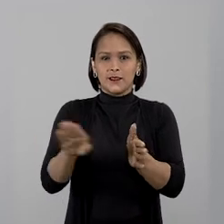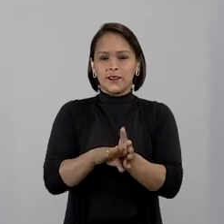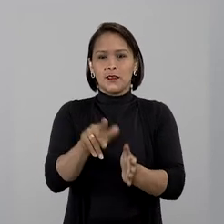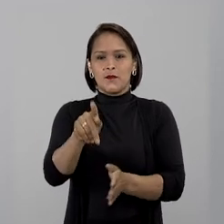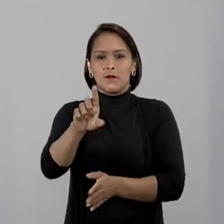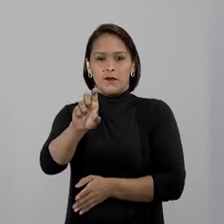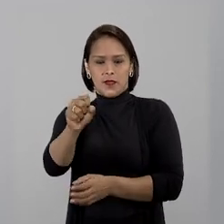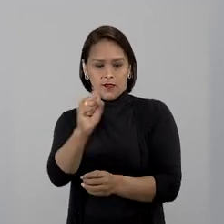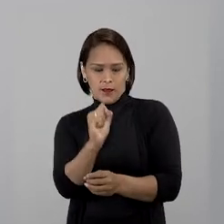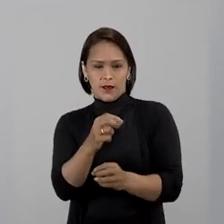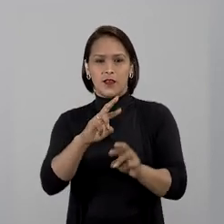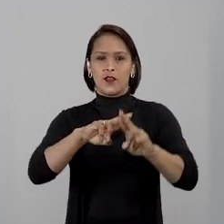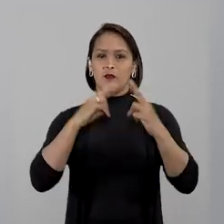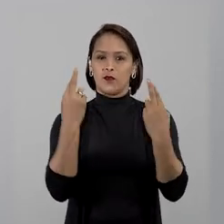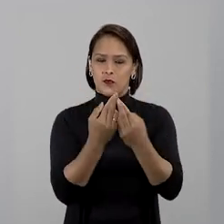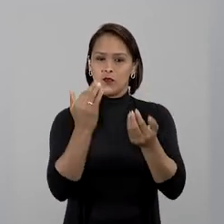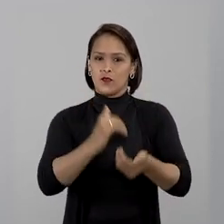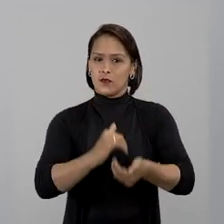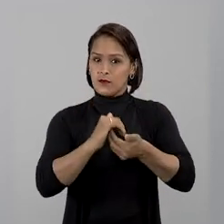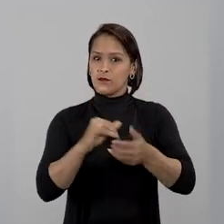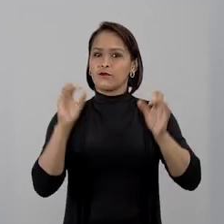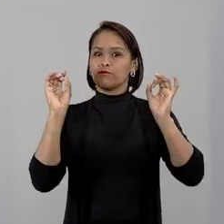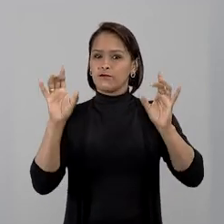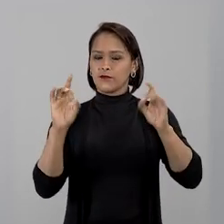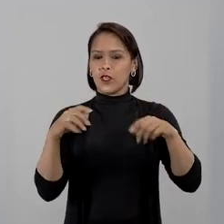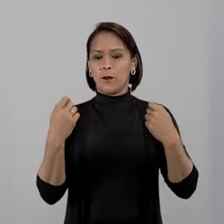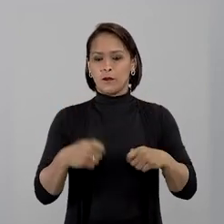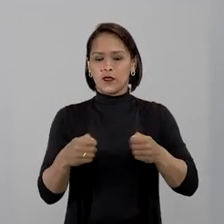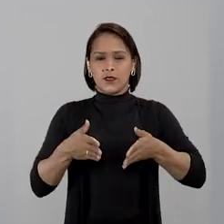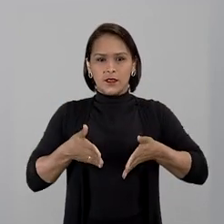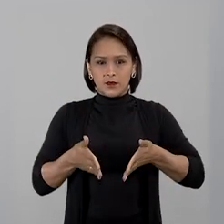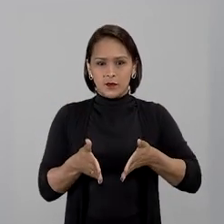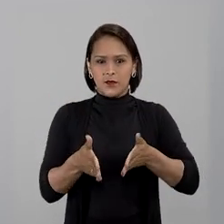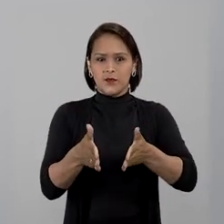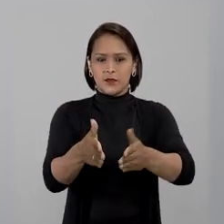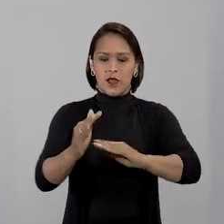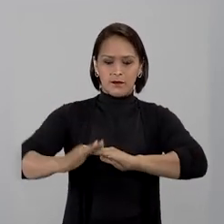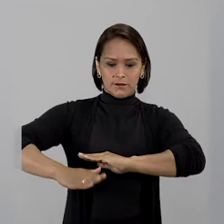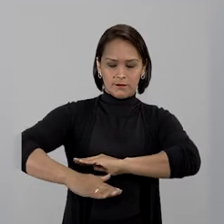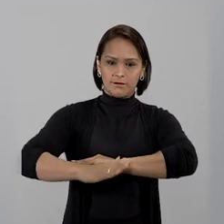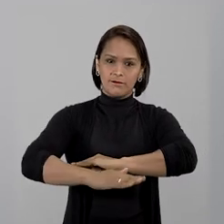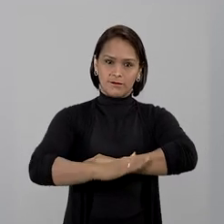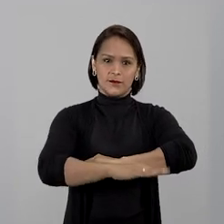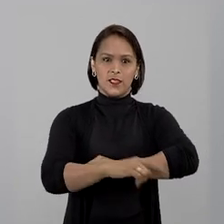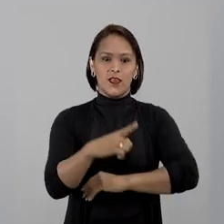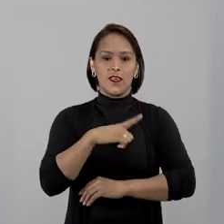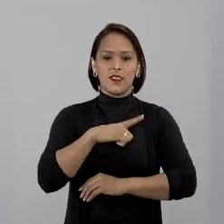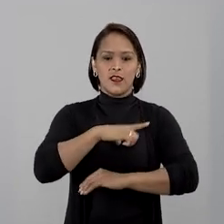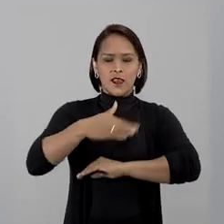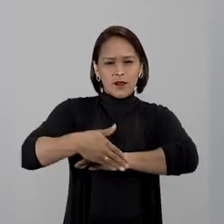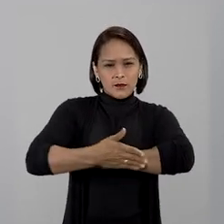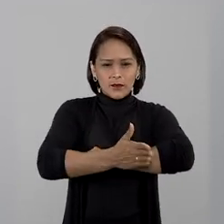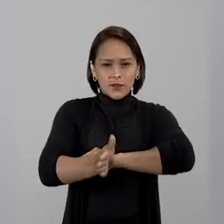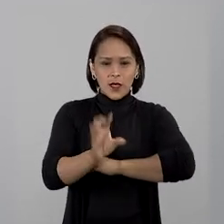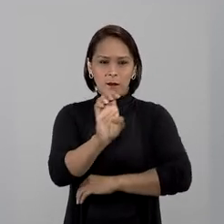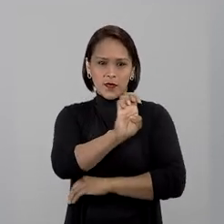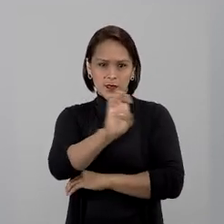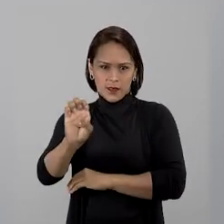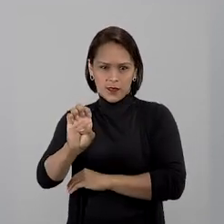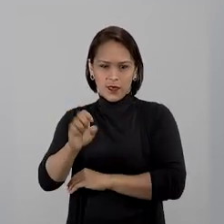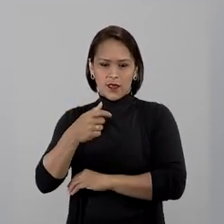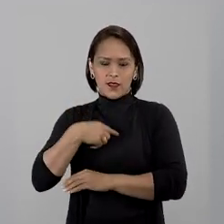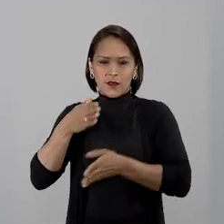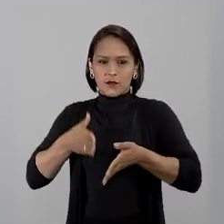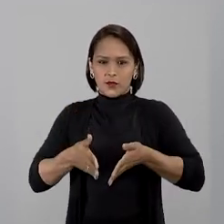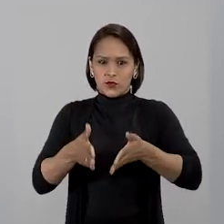ao plenário, sessões, turmas e corte especial, é preciso seguir em frente pela calçada. Terá um desvio para a